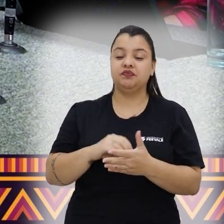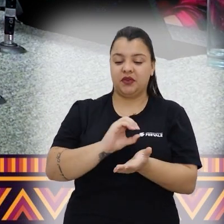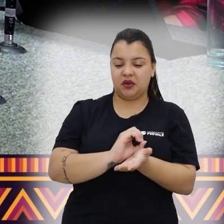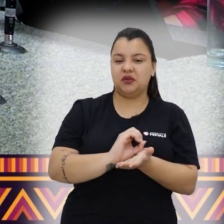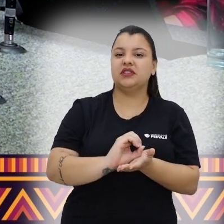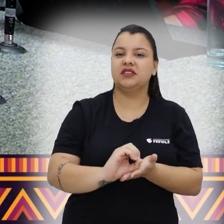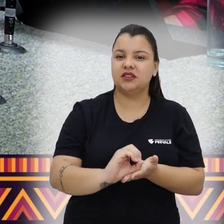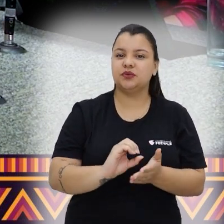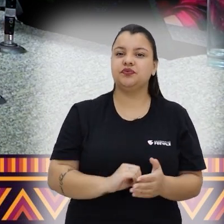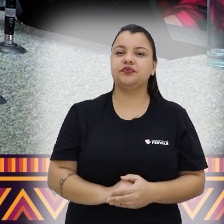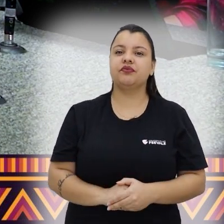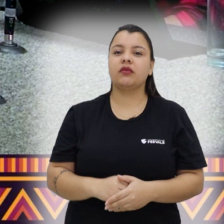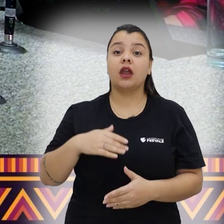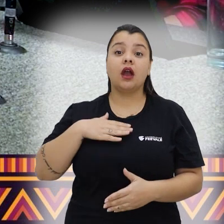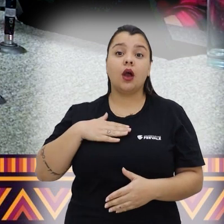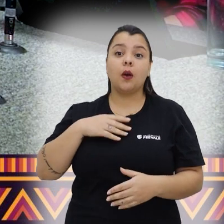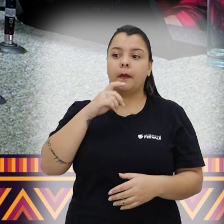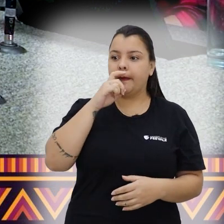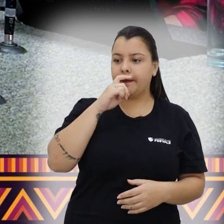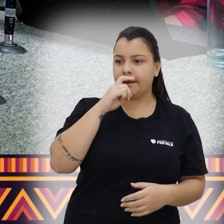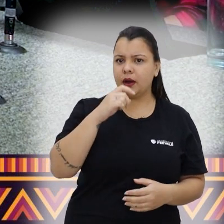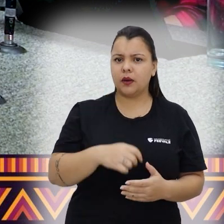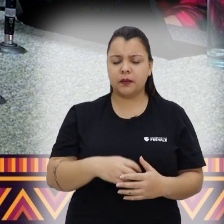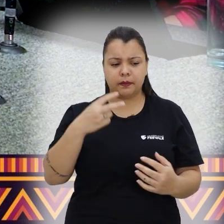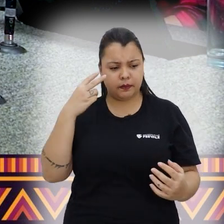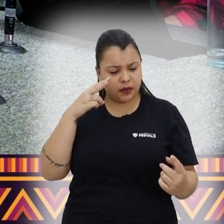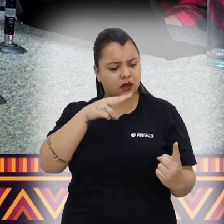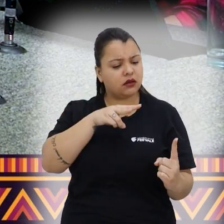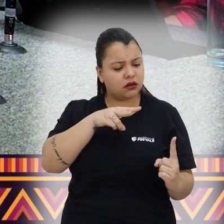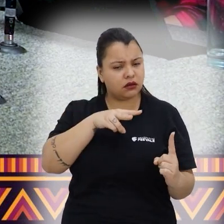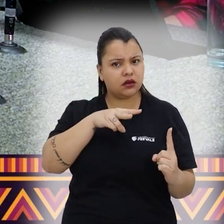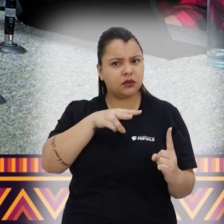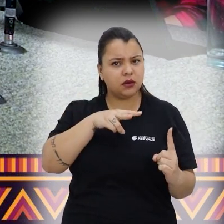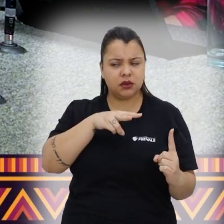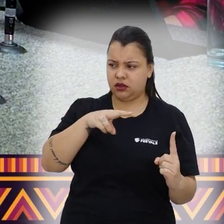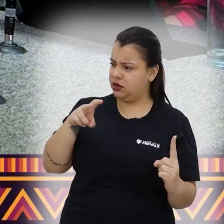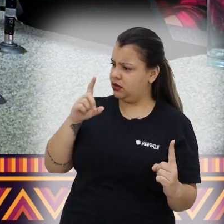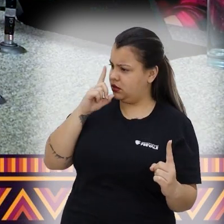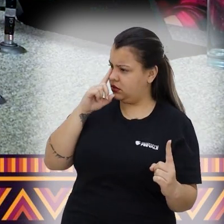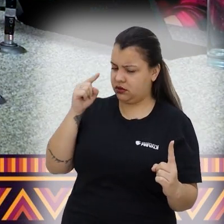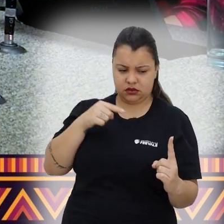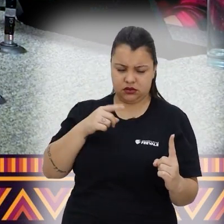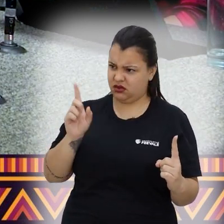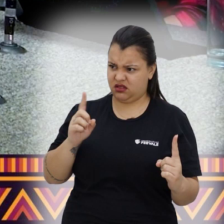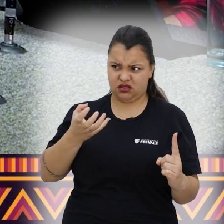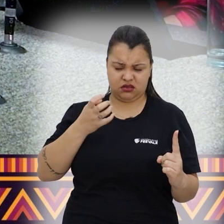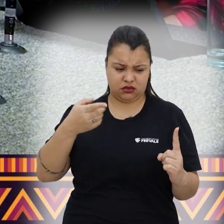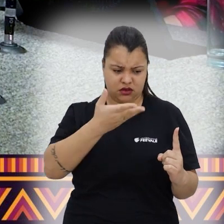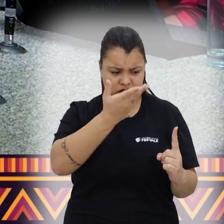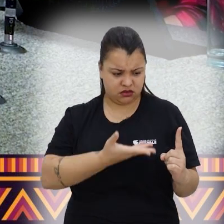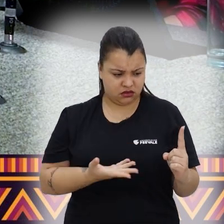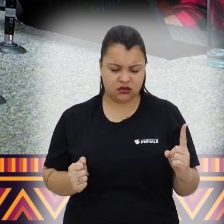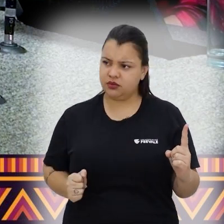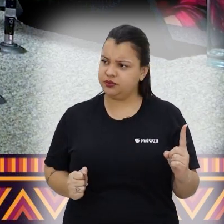esse sujeito orgânico. Nesse momento, o meu pai olha para mim e para minha mãe diz, não quero esse menino assim.